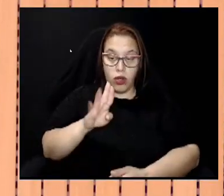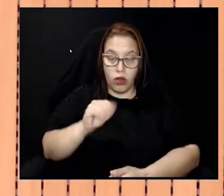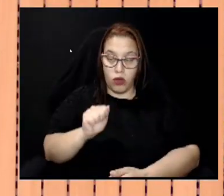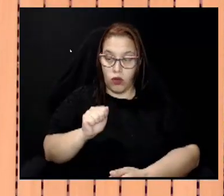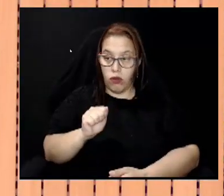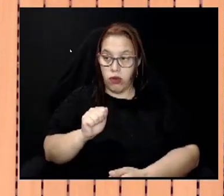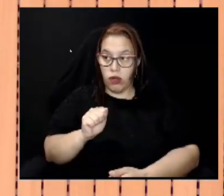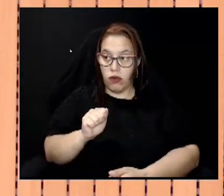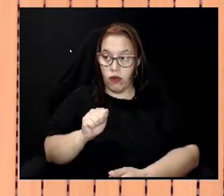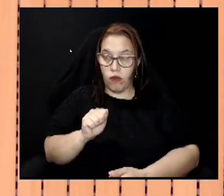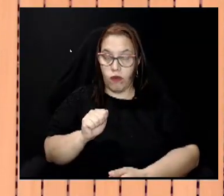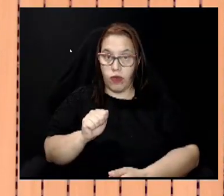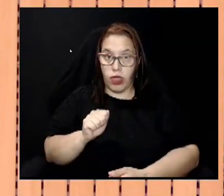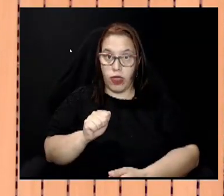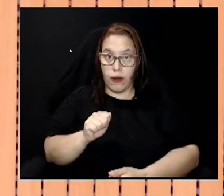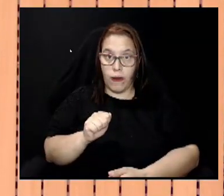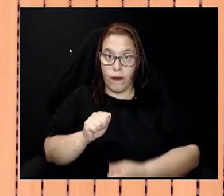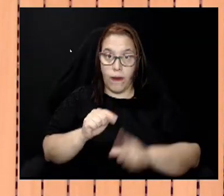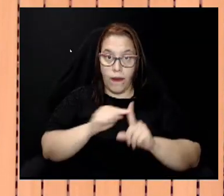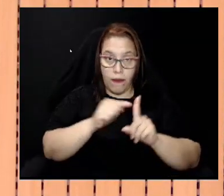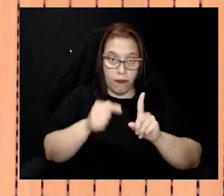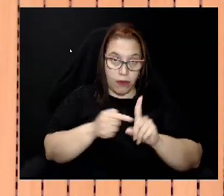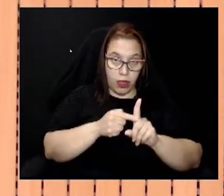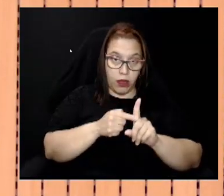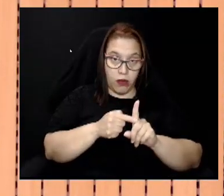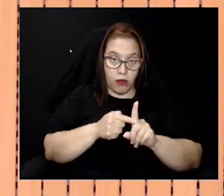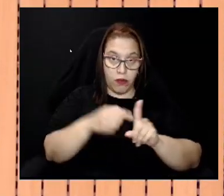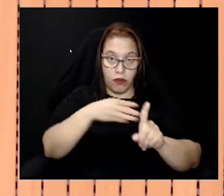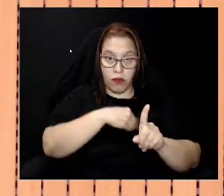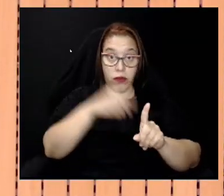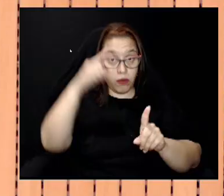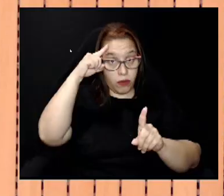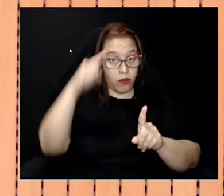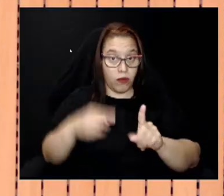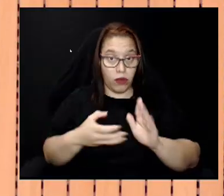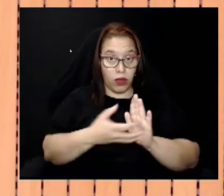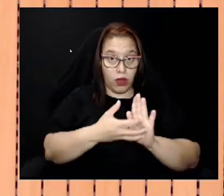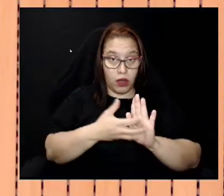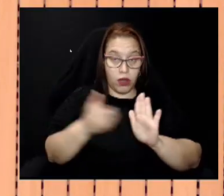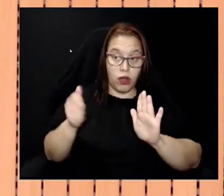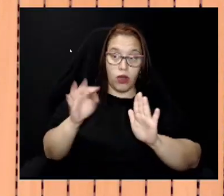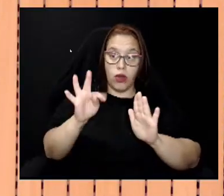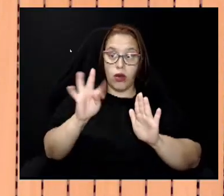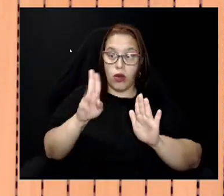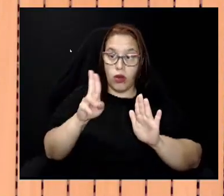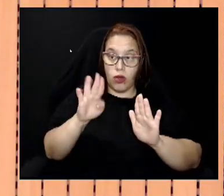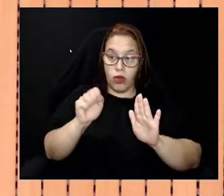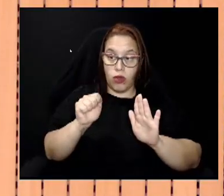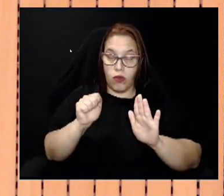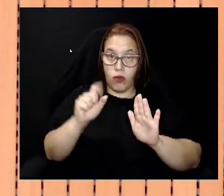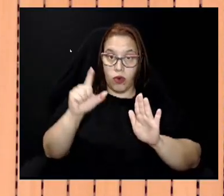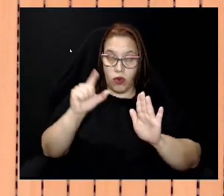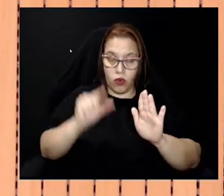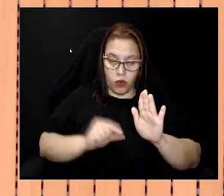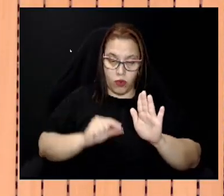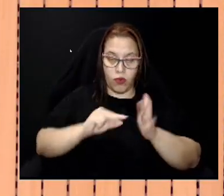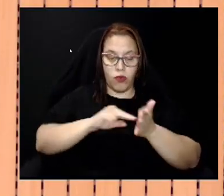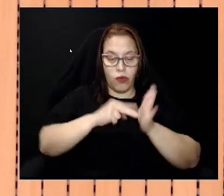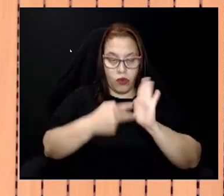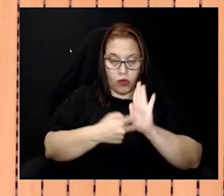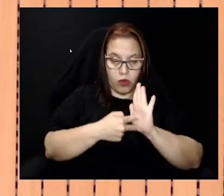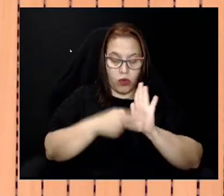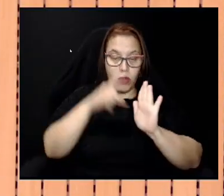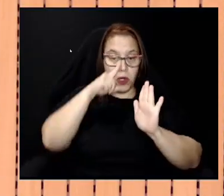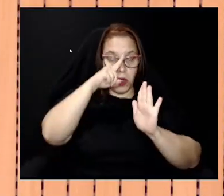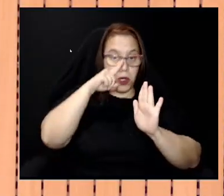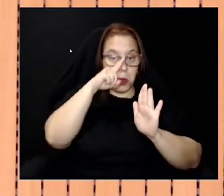já tem a prole definida, já tem o número de filhos definido, ela pode remover a tuba uterina, e isso reduz significativamente o risco de câncer de ovário